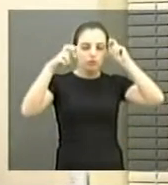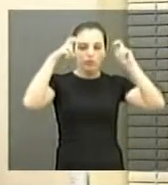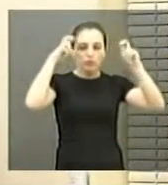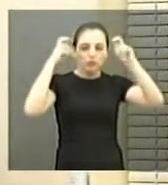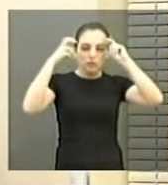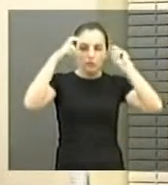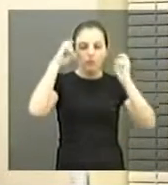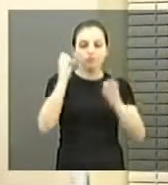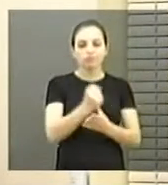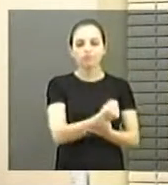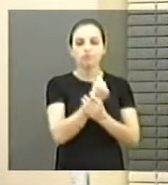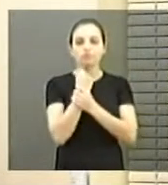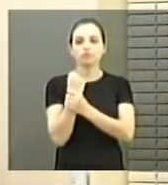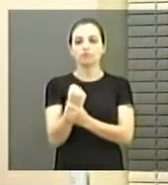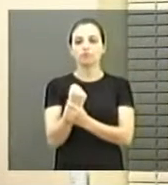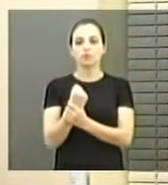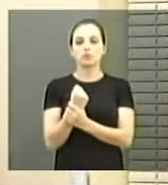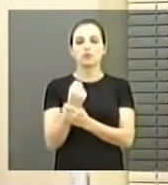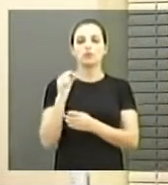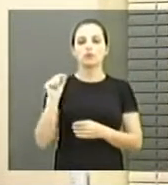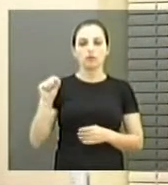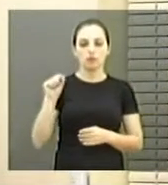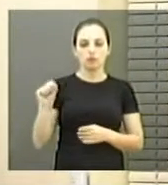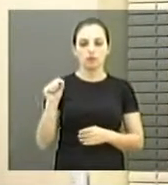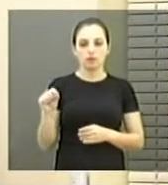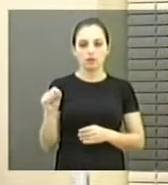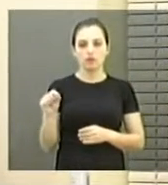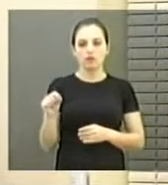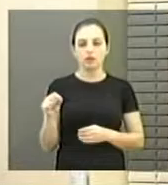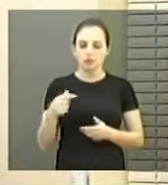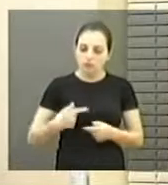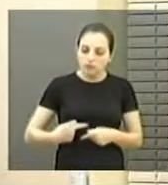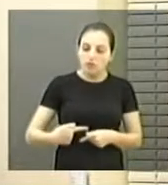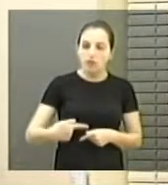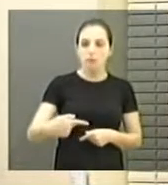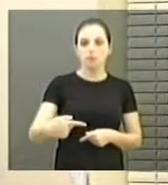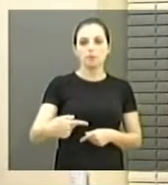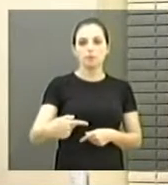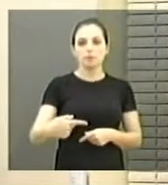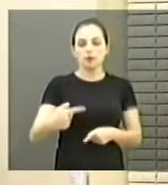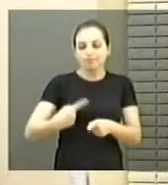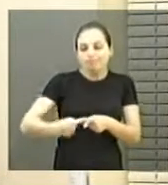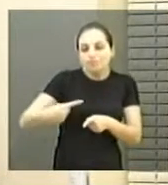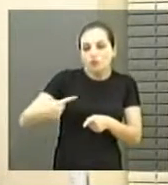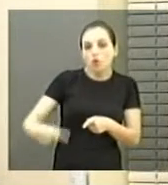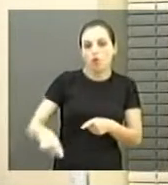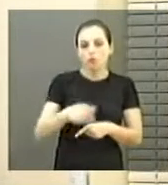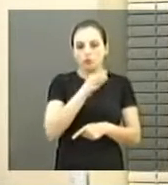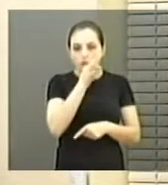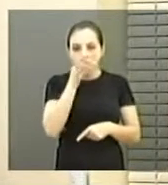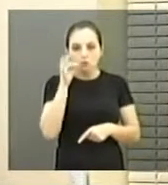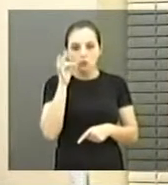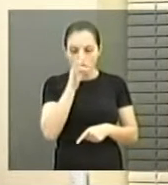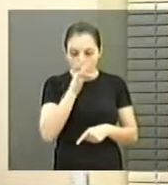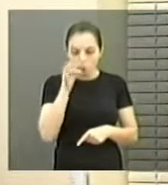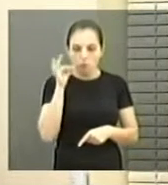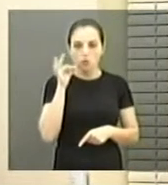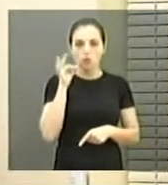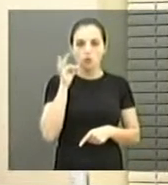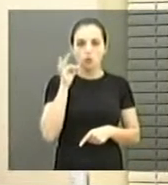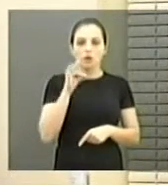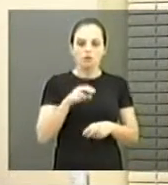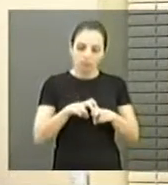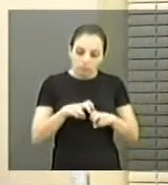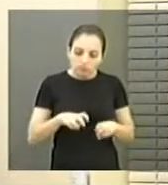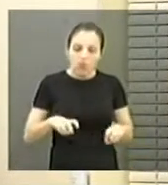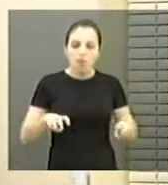violência, da segurança. E essa semana é a semana de combate às drogas. Tem